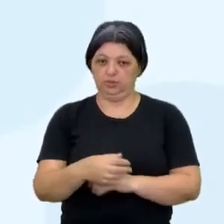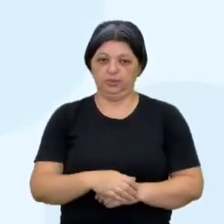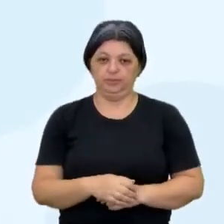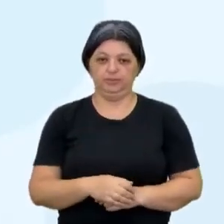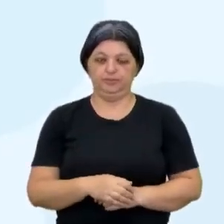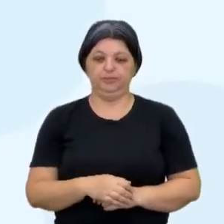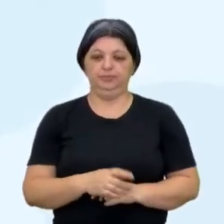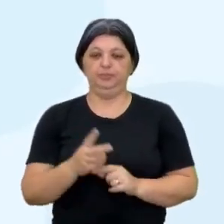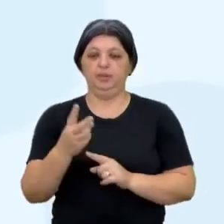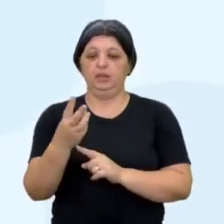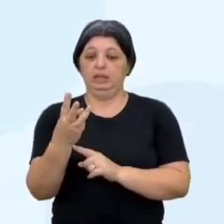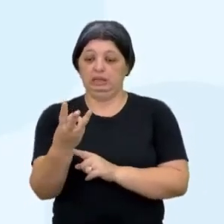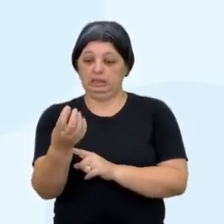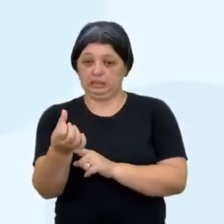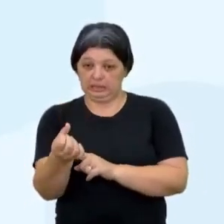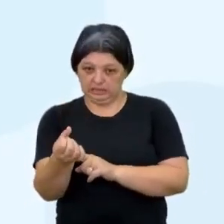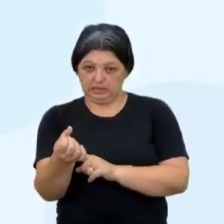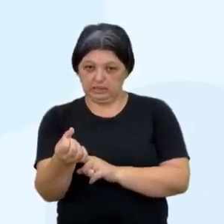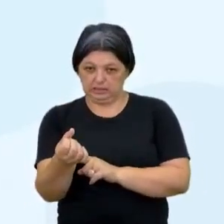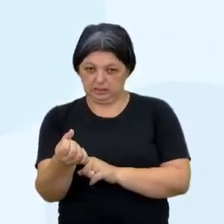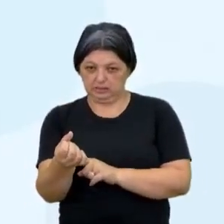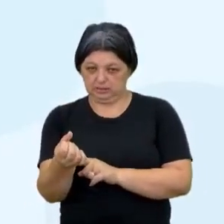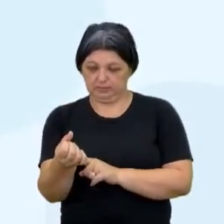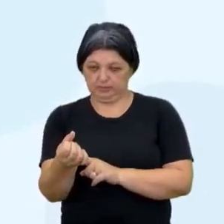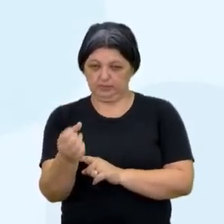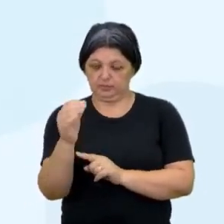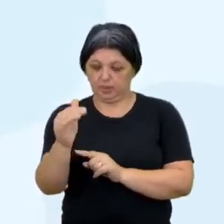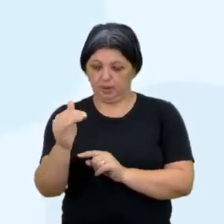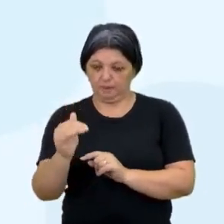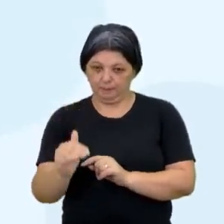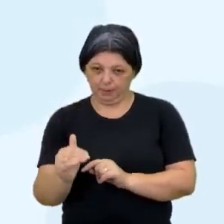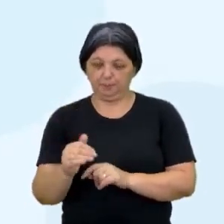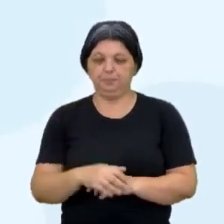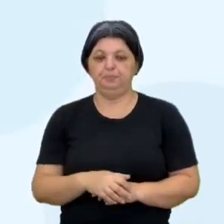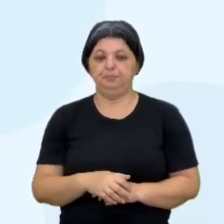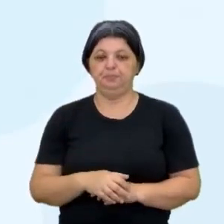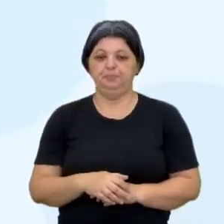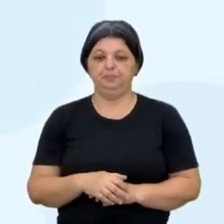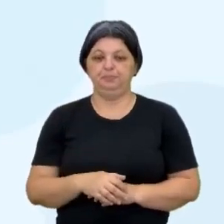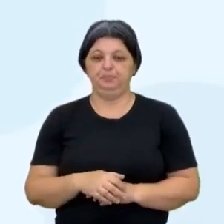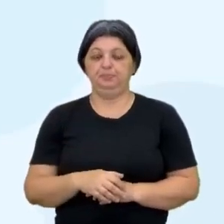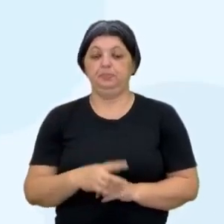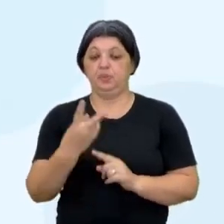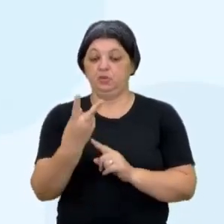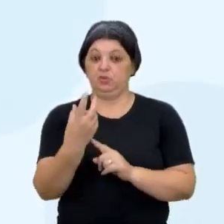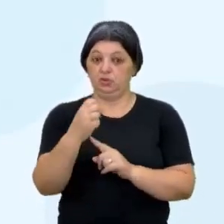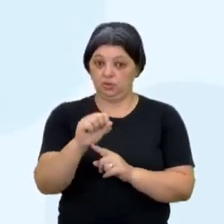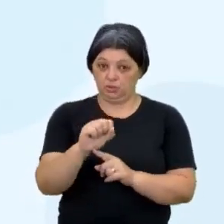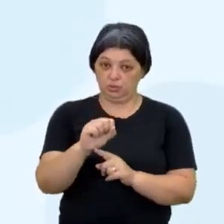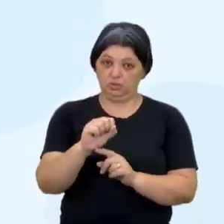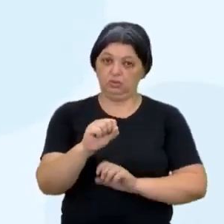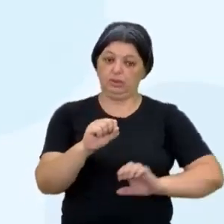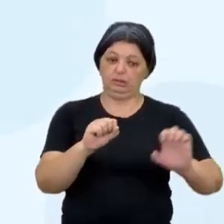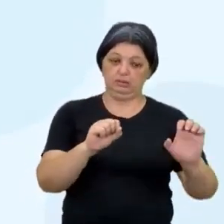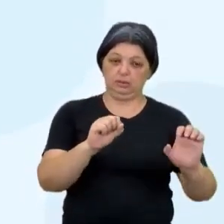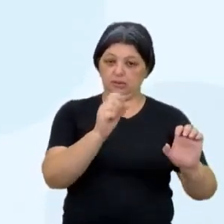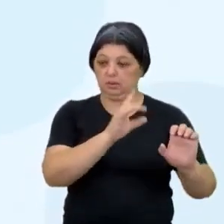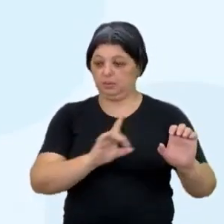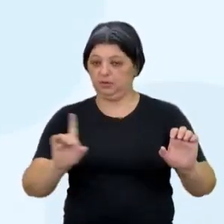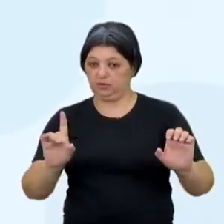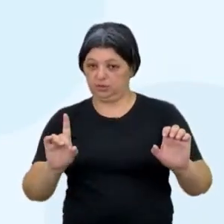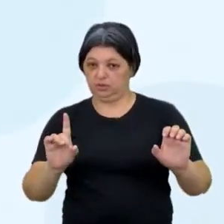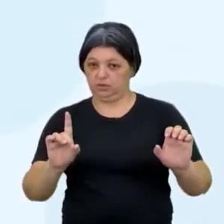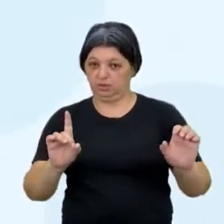também está no lugar certo, eu vou abaixar, não vou trocar nada aqui. Agora, o 28 tá indo da esquerda para a direita. É como se ele